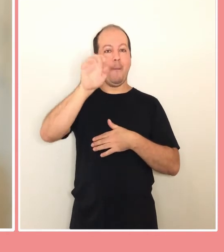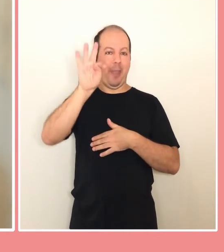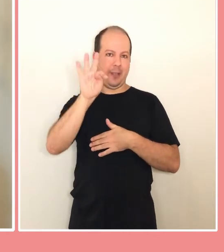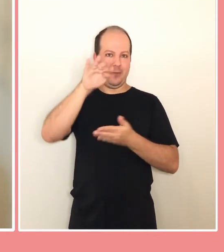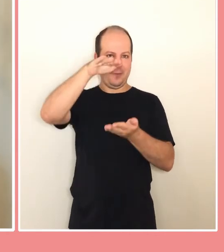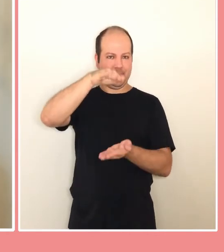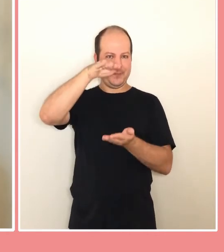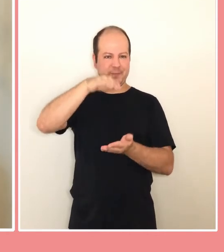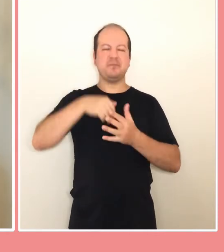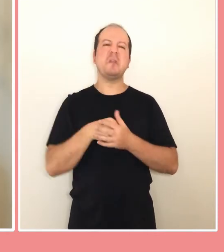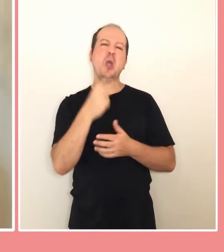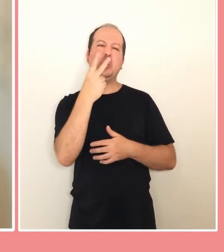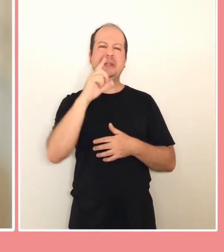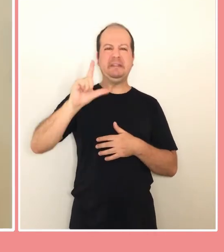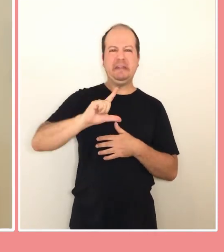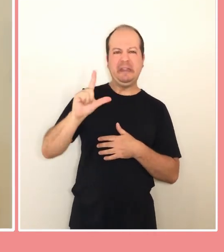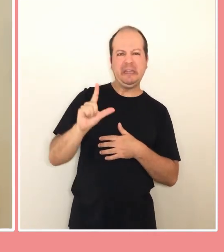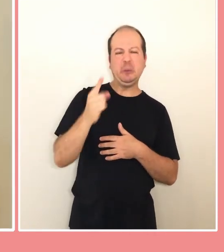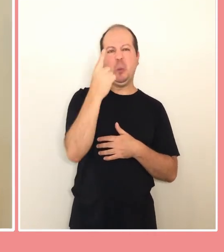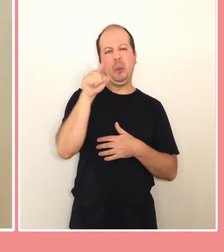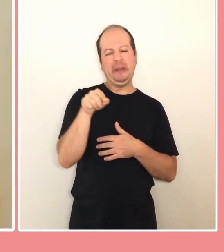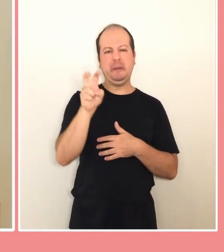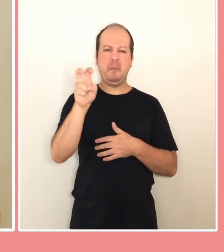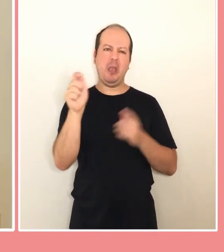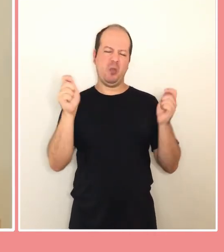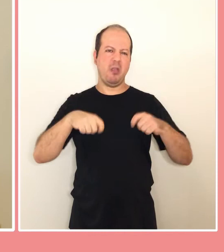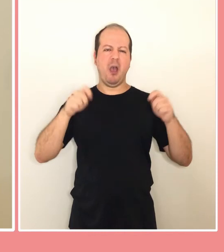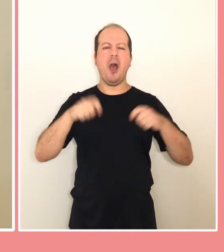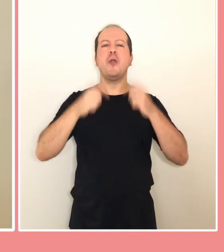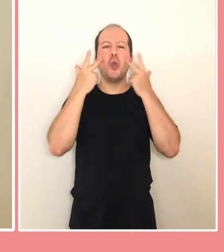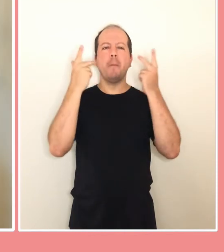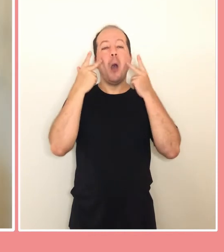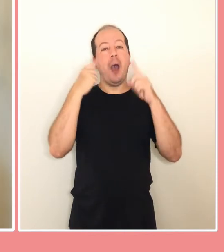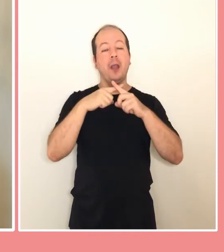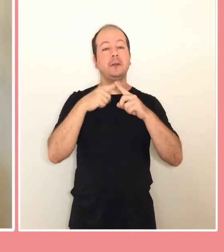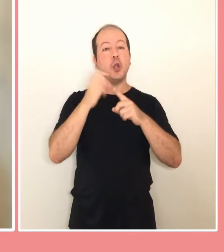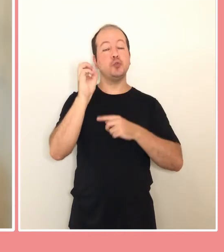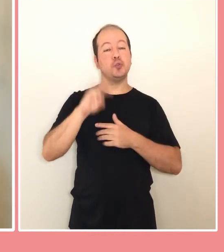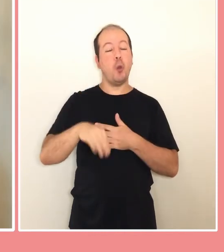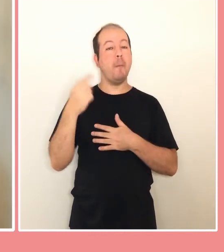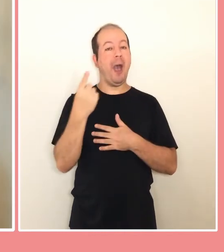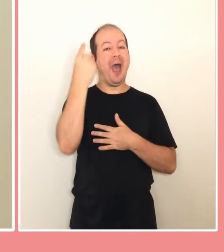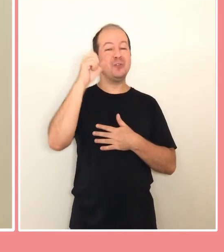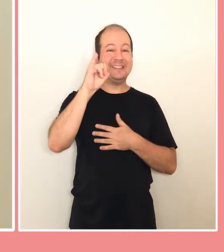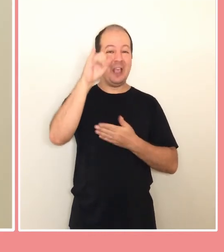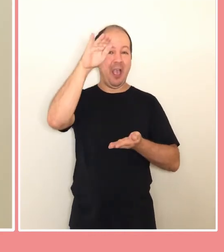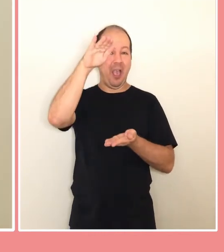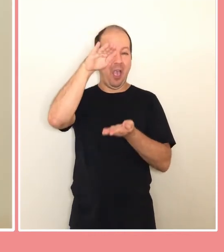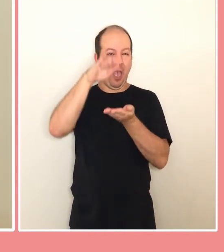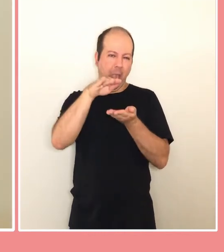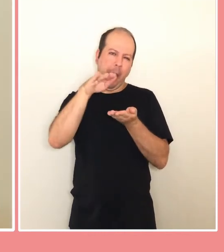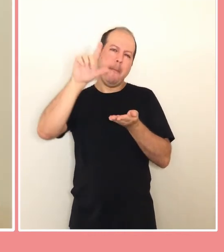mais ou menos é de 2 litros, 2 litros e meio, ela vai ter uma ressonância mais alta. Garrafa PET menor vai ter